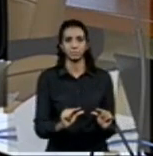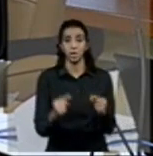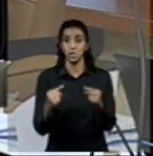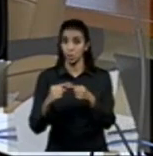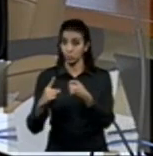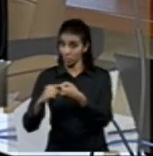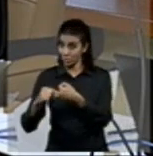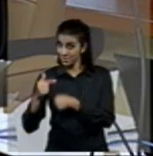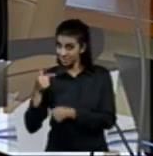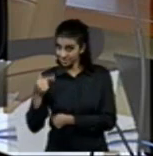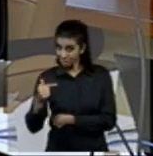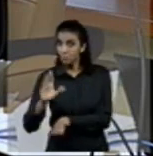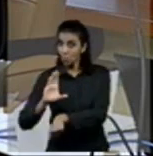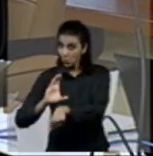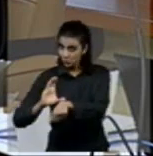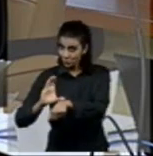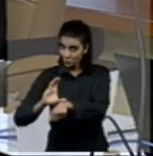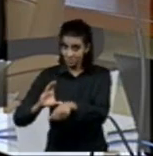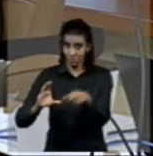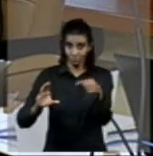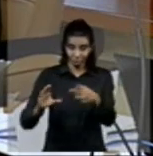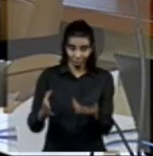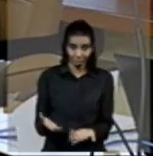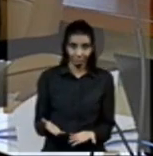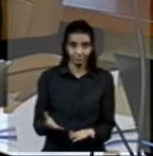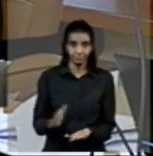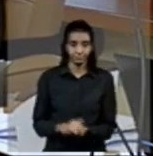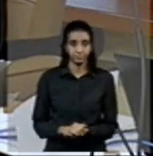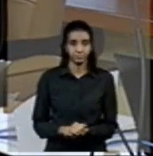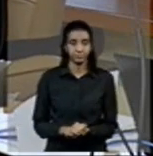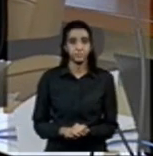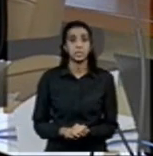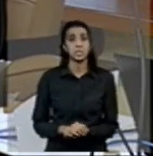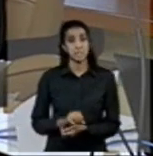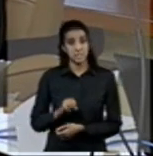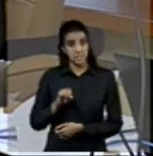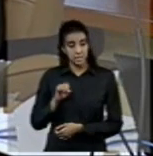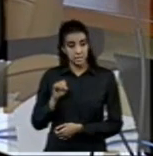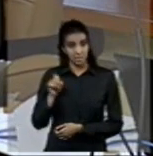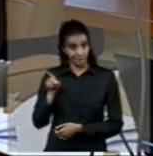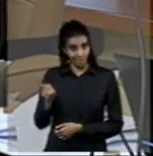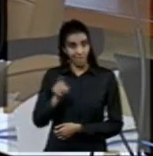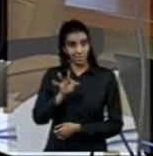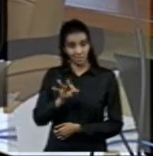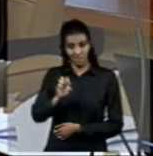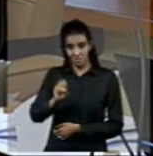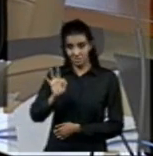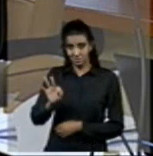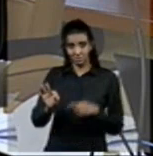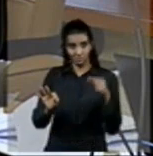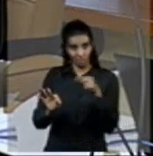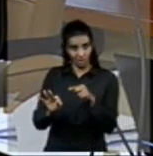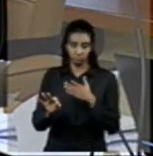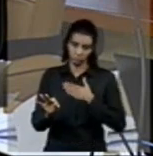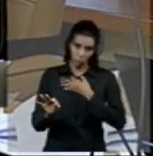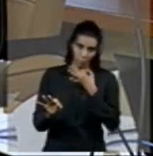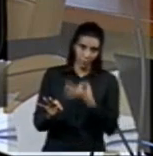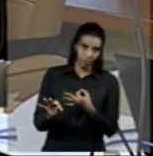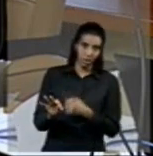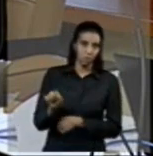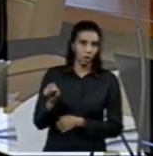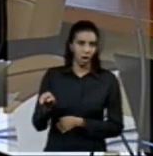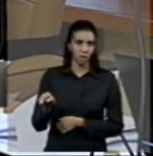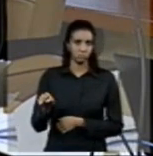artigo 7º da própria Constituição, ao assim proceder, a justiça do trabalho, em meu modo de ver,